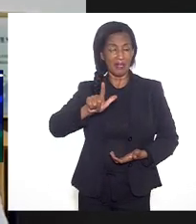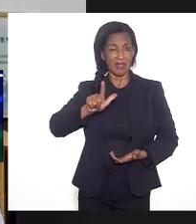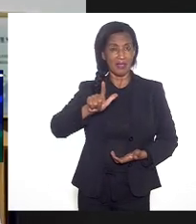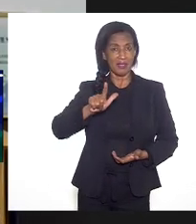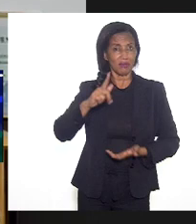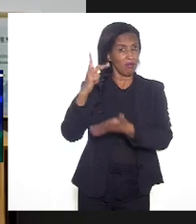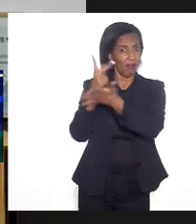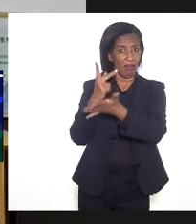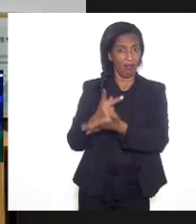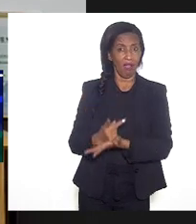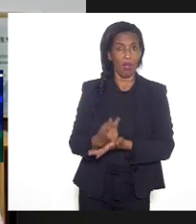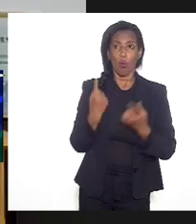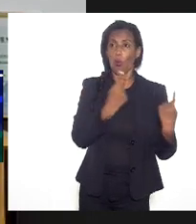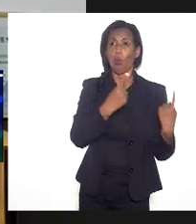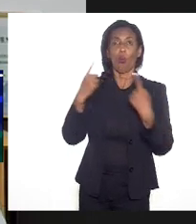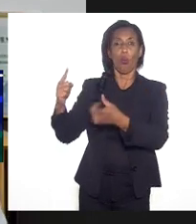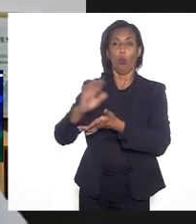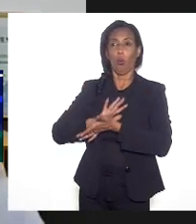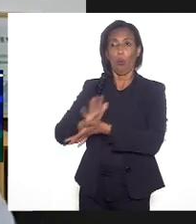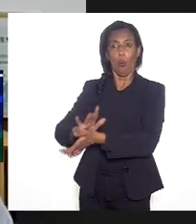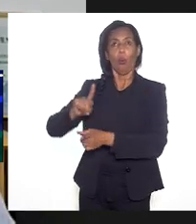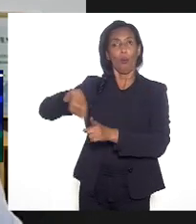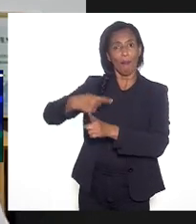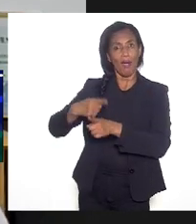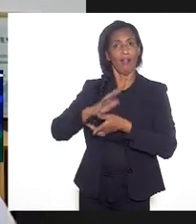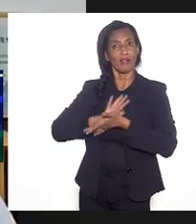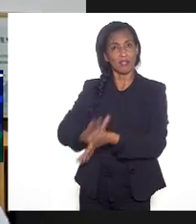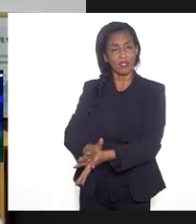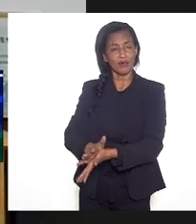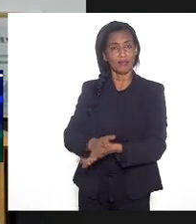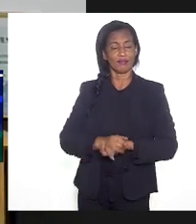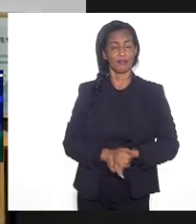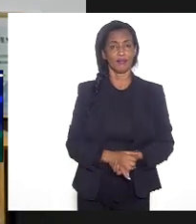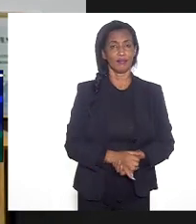Como que se combate racismo com mais racismo?